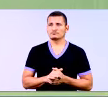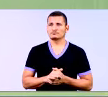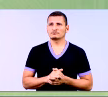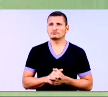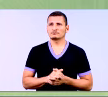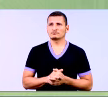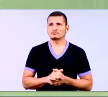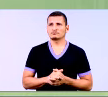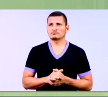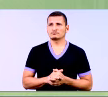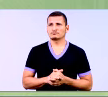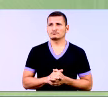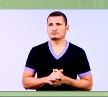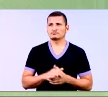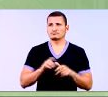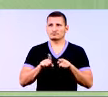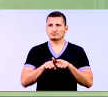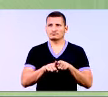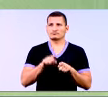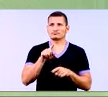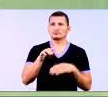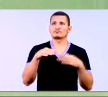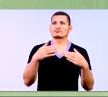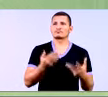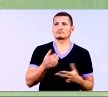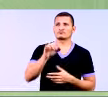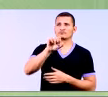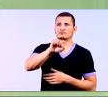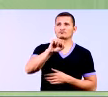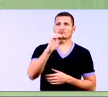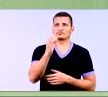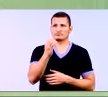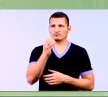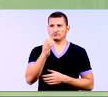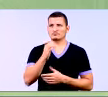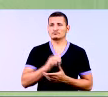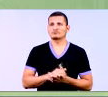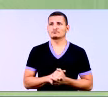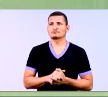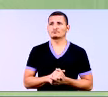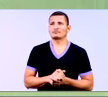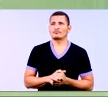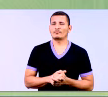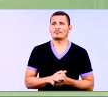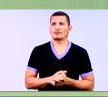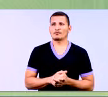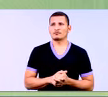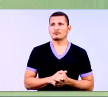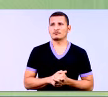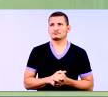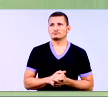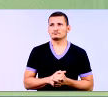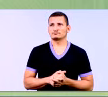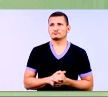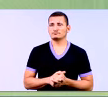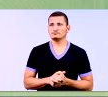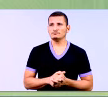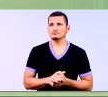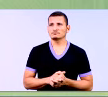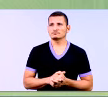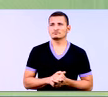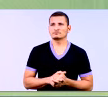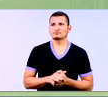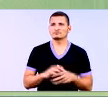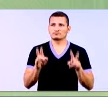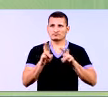do que, está falando aqui qual que é o sistema operacional, ou seja, o software. Lembra? Computador é casamento,